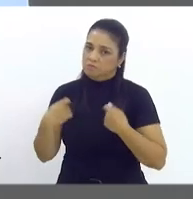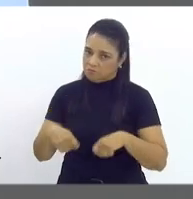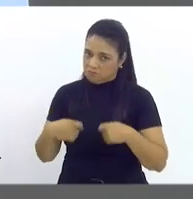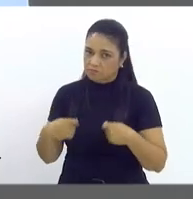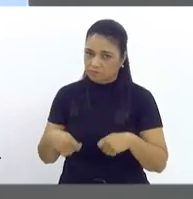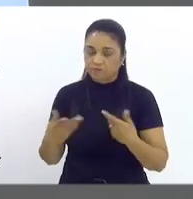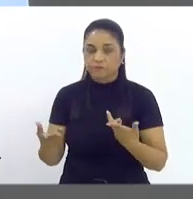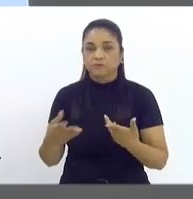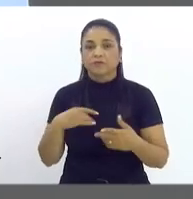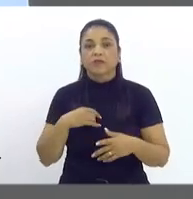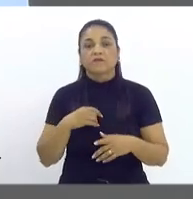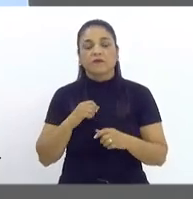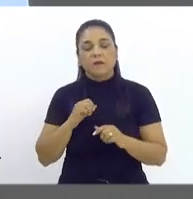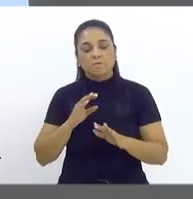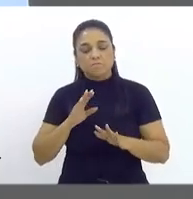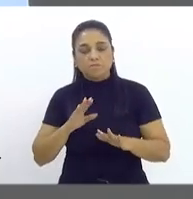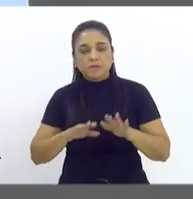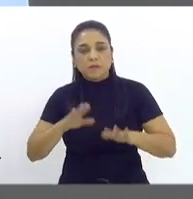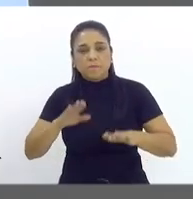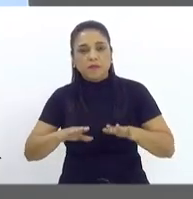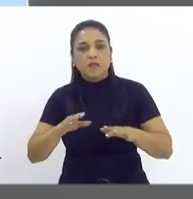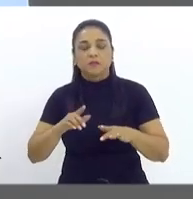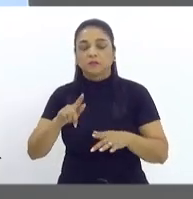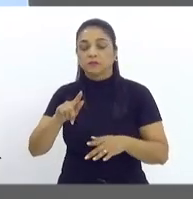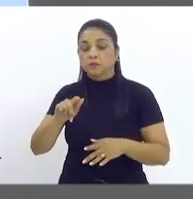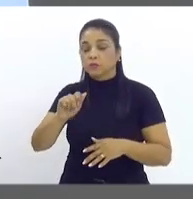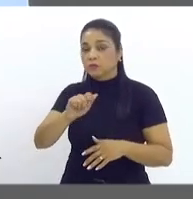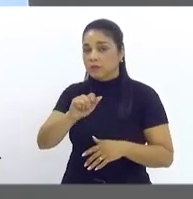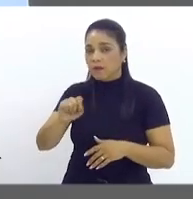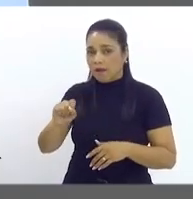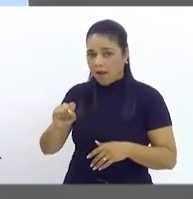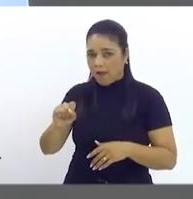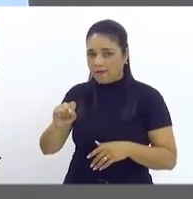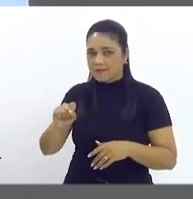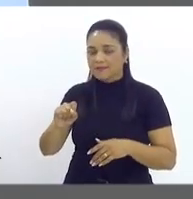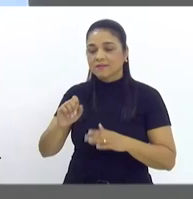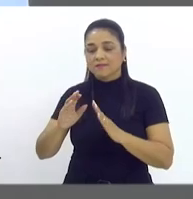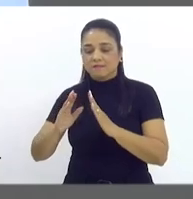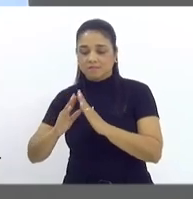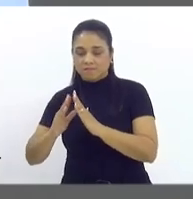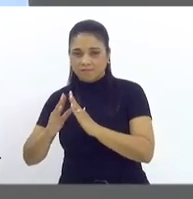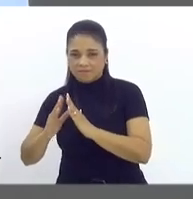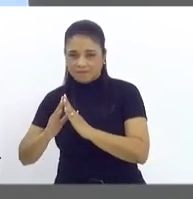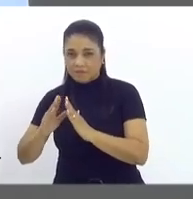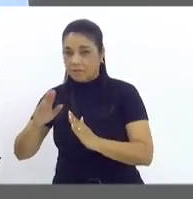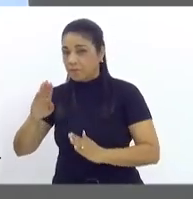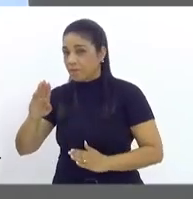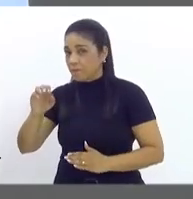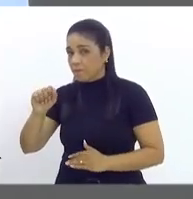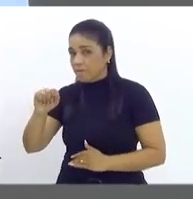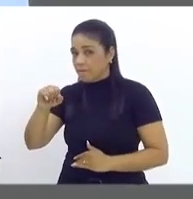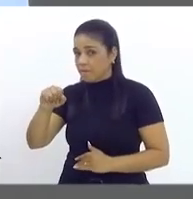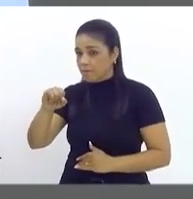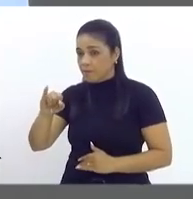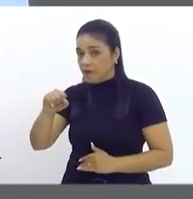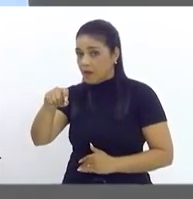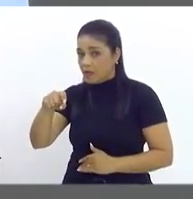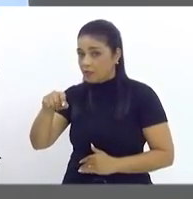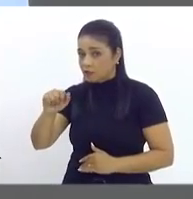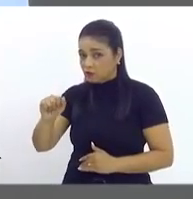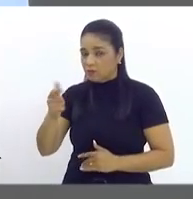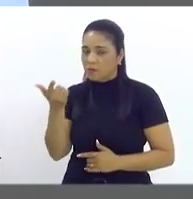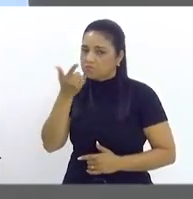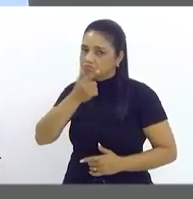a gente fala assim, que a gente vai freando o gás para chegar na residência dos clientes para o consumo